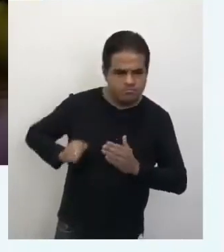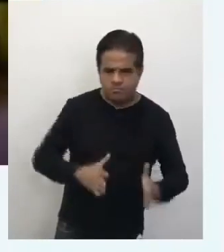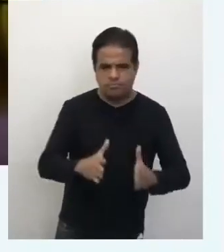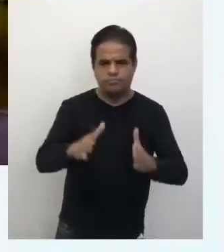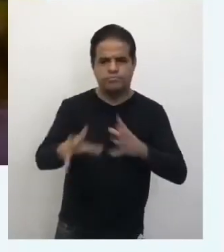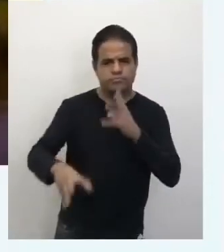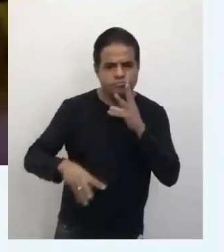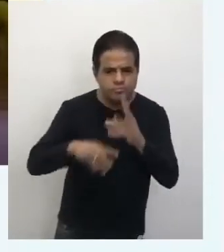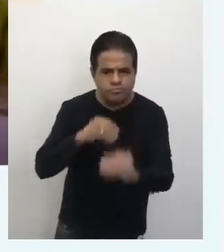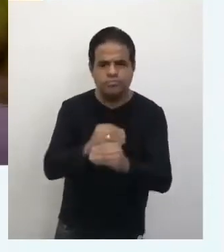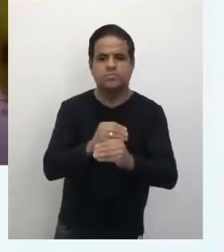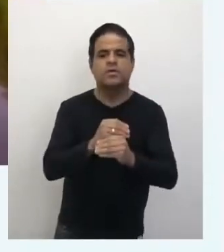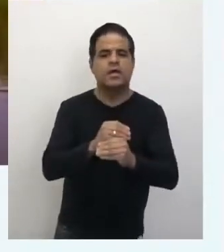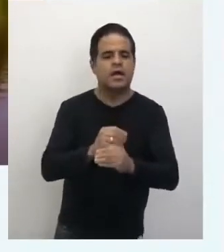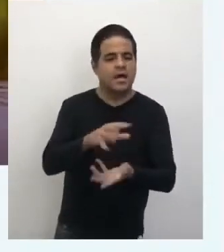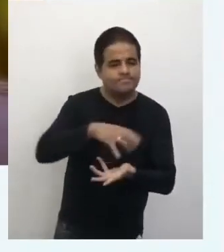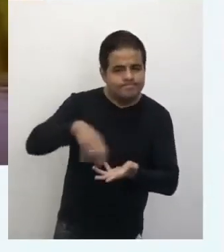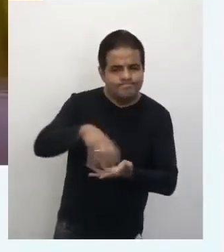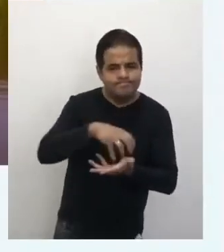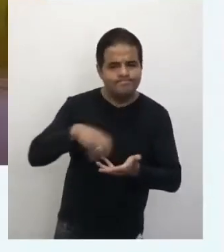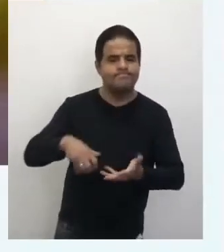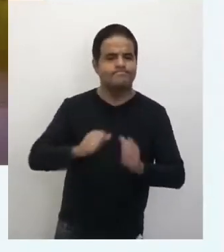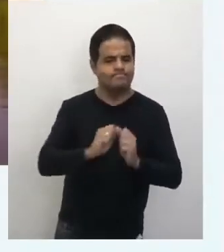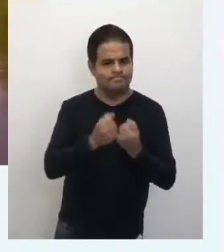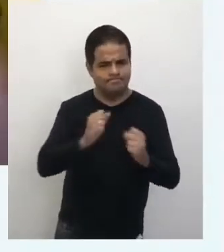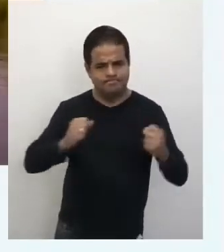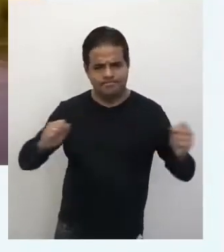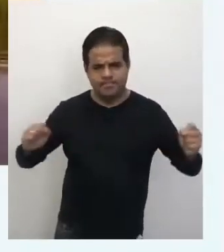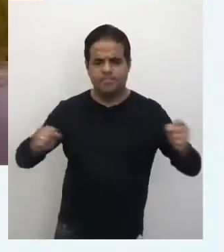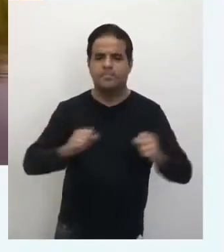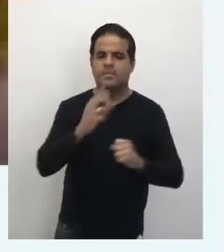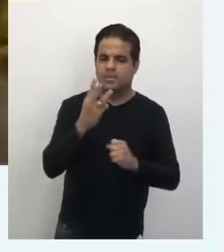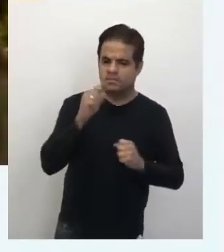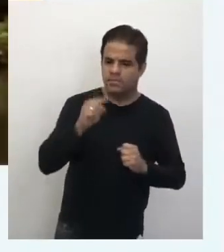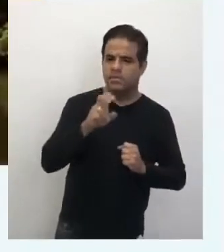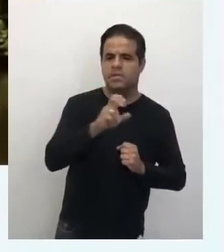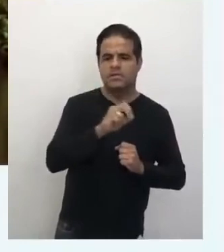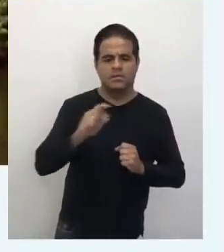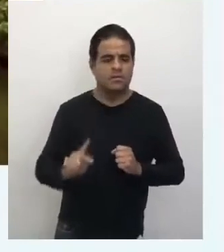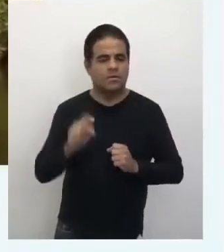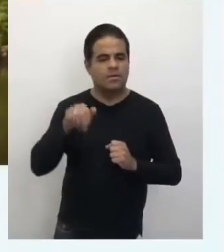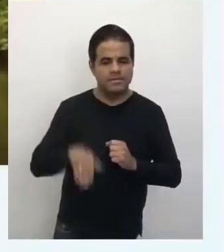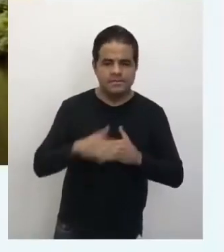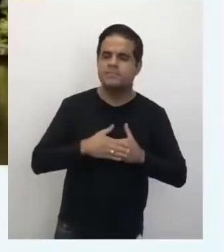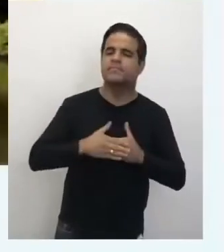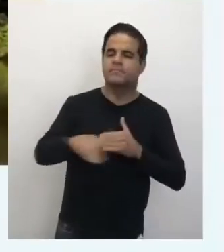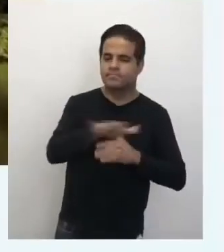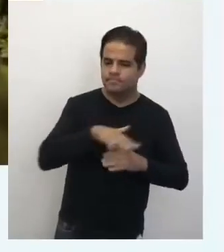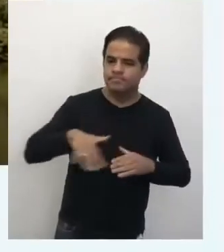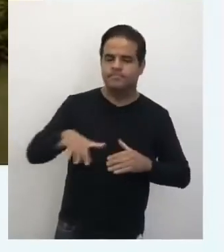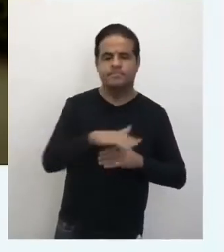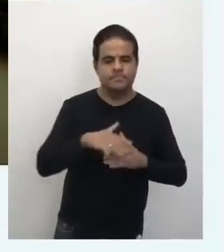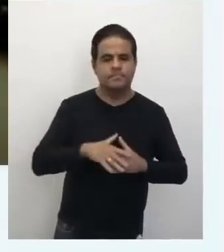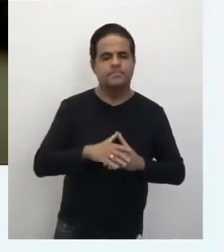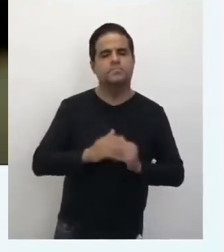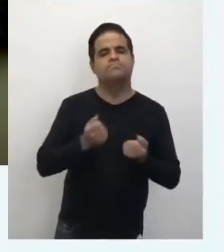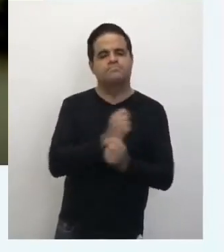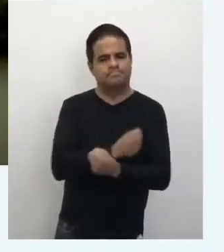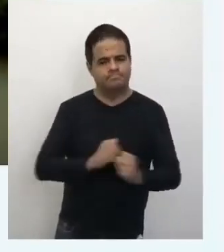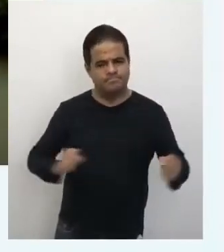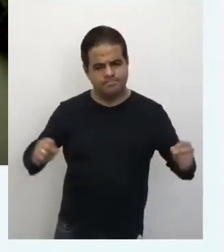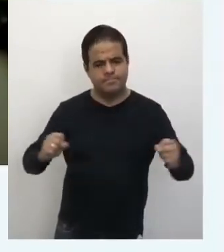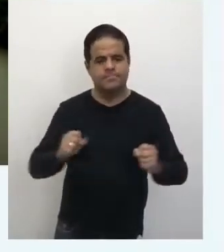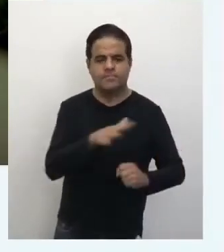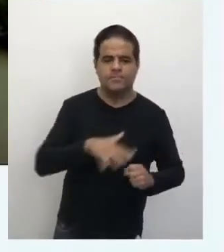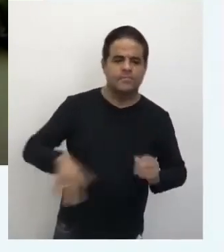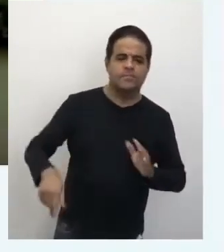complementar. No total, a área alagada será de 503 quilômetros quadrados, pouco menos da metade disso no lago e o resto ao